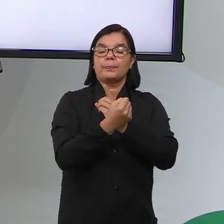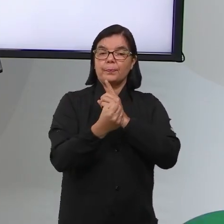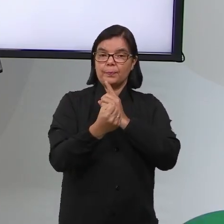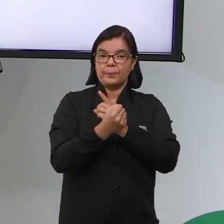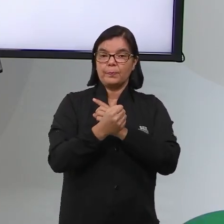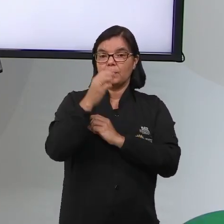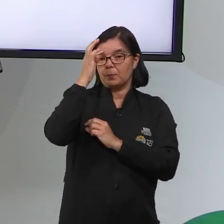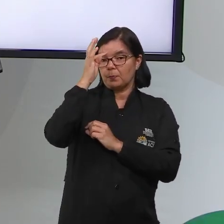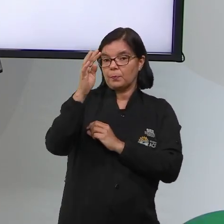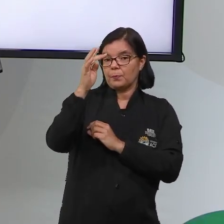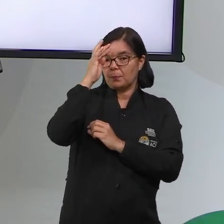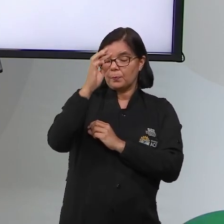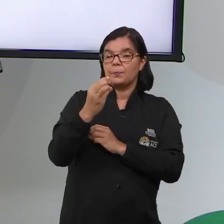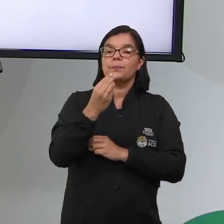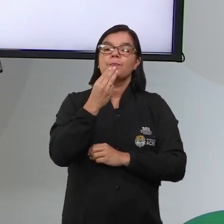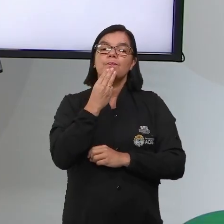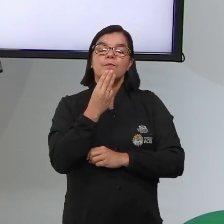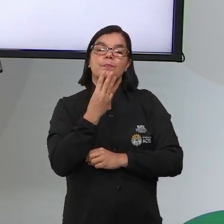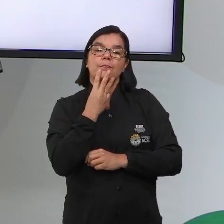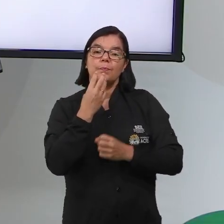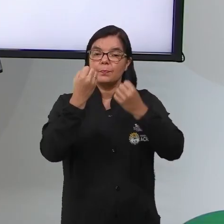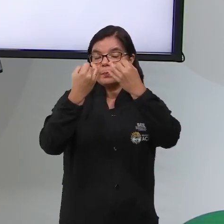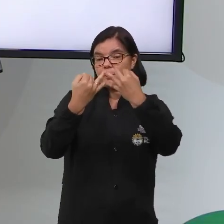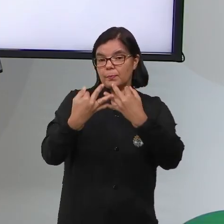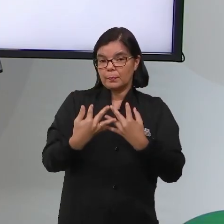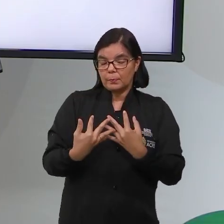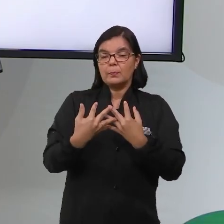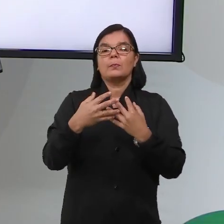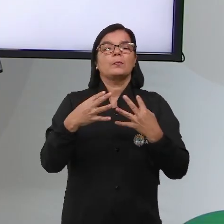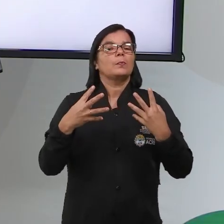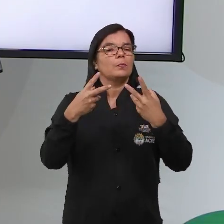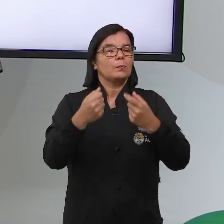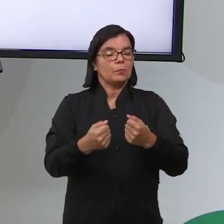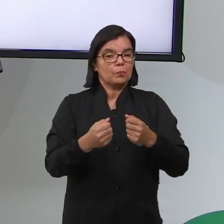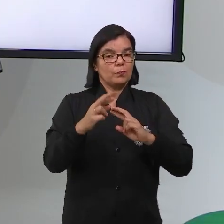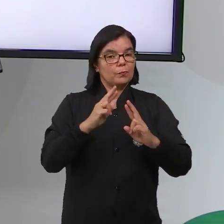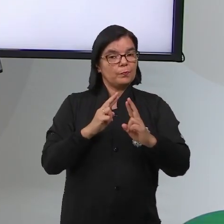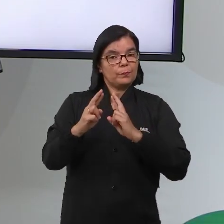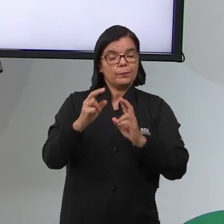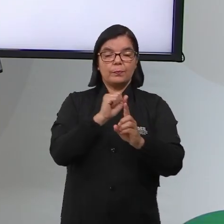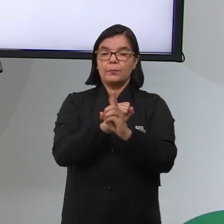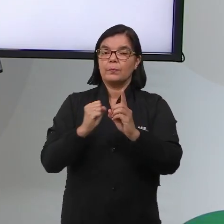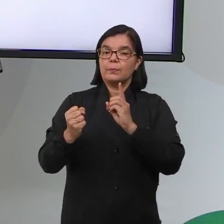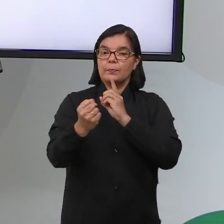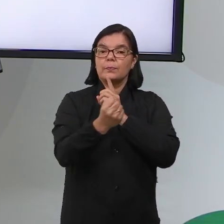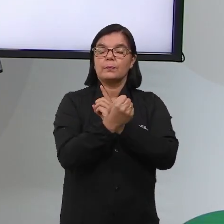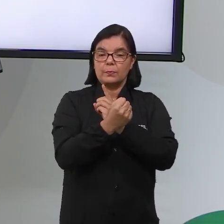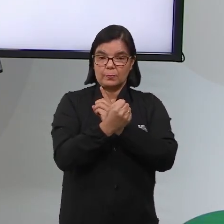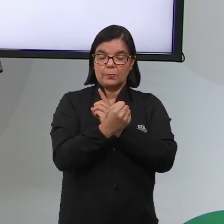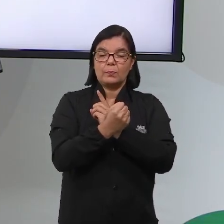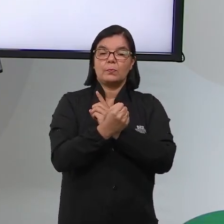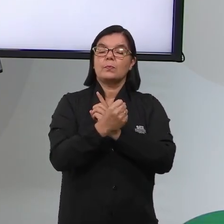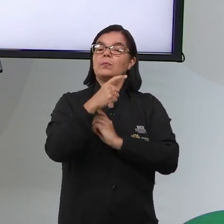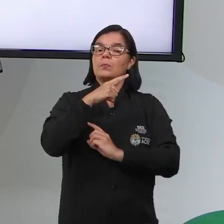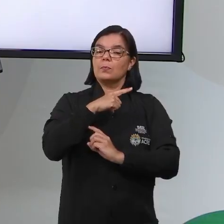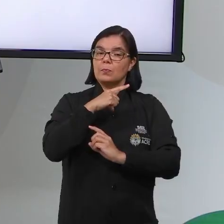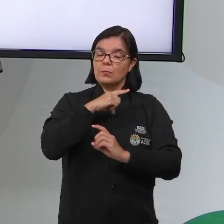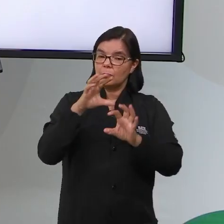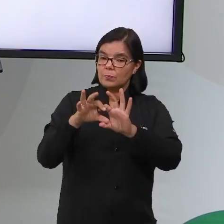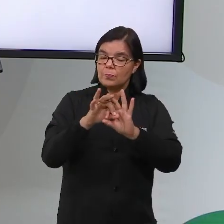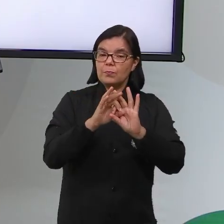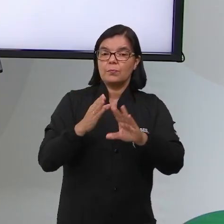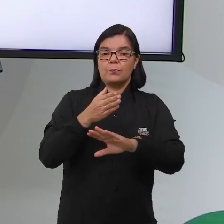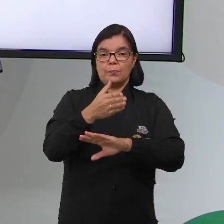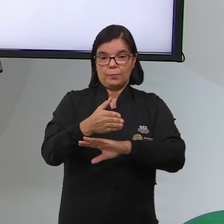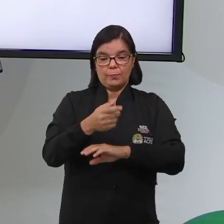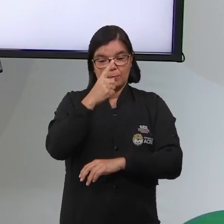A teoria weberiana, ela sempre destacou que todas as relações sociais, elas são alicerçadas